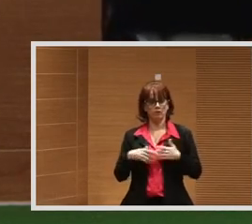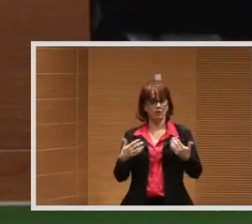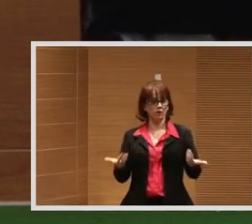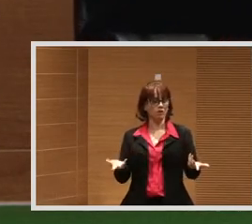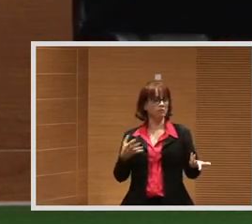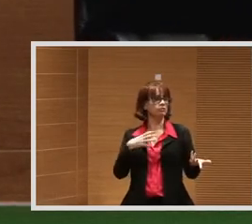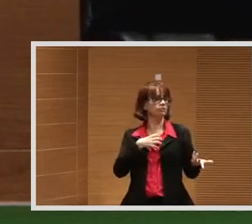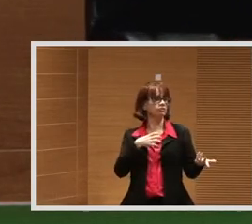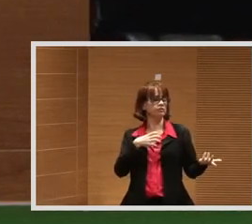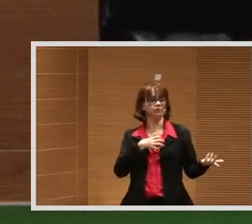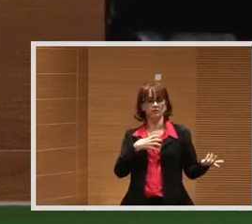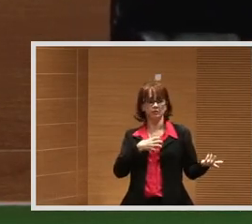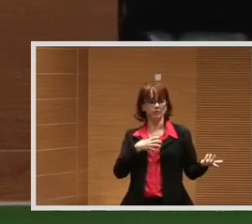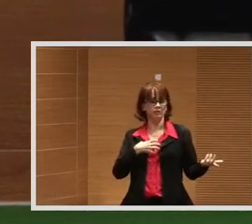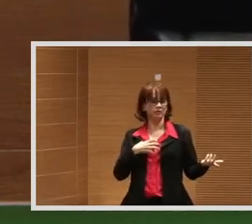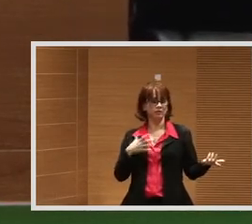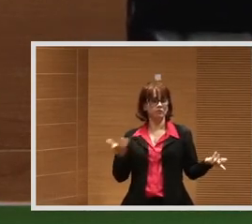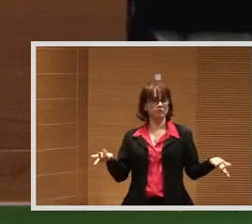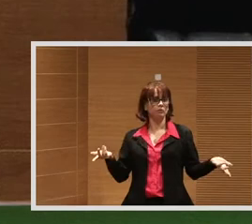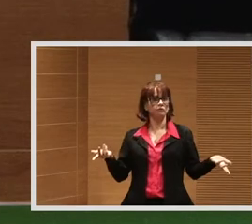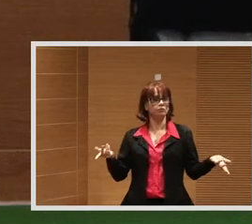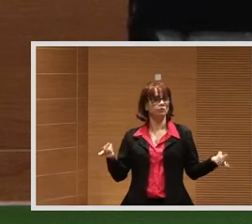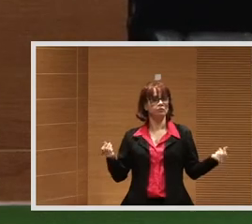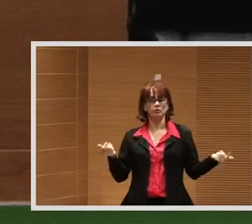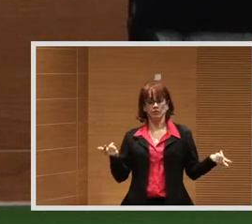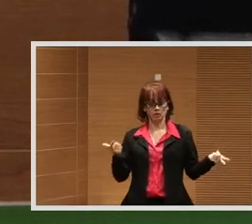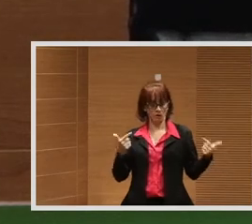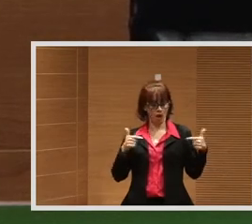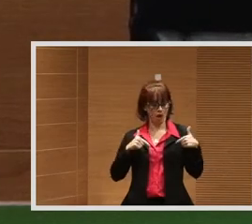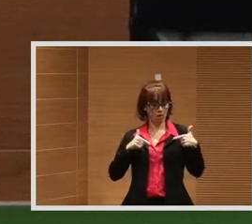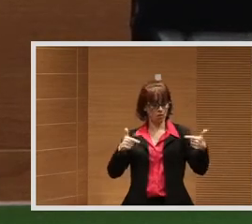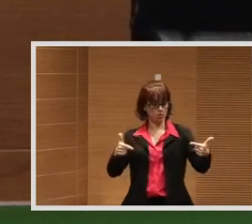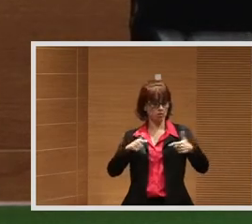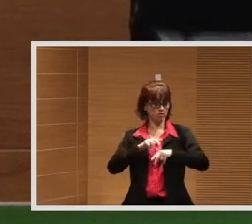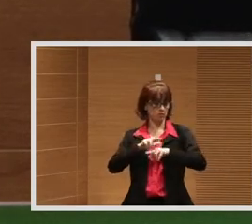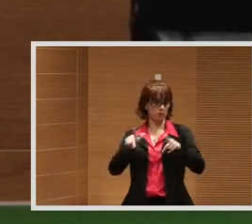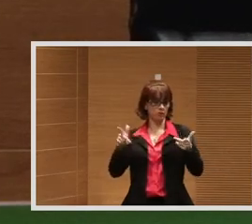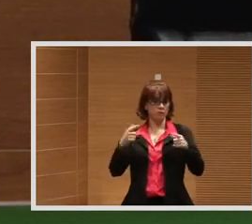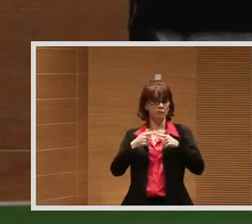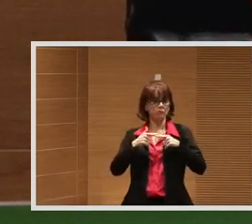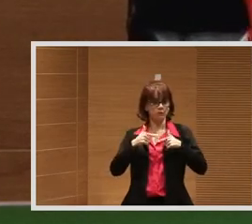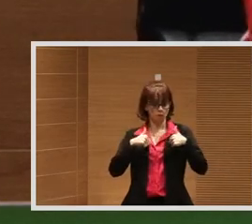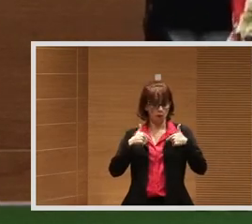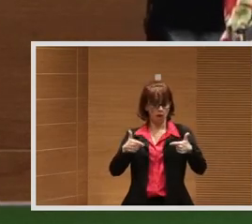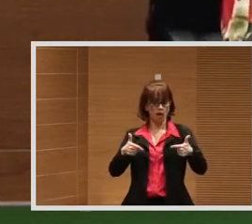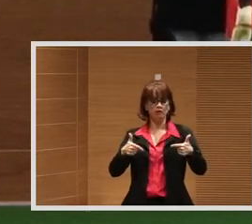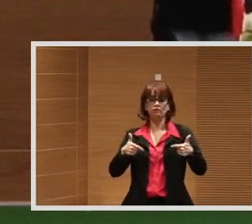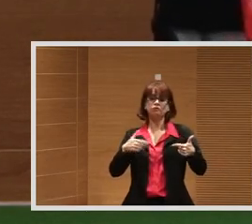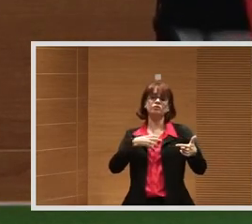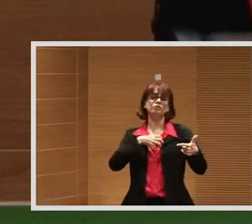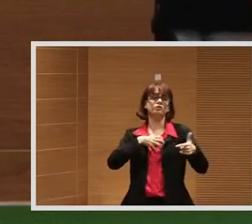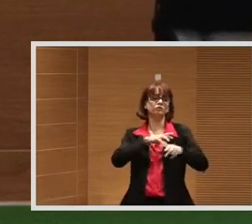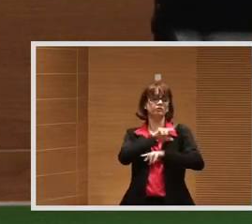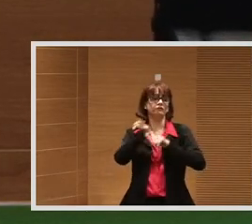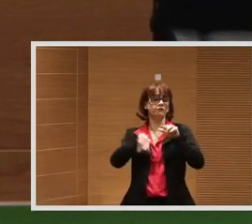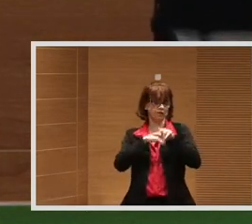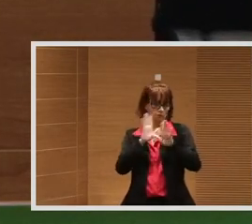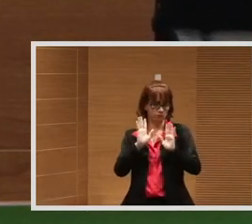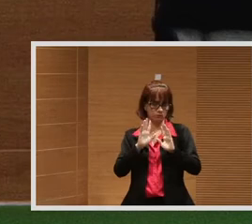descomportar e mais ainda modos de levar a vida. Eu não tenho um comportamento, eu tenho infinitos comportamentos, mas isso foi só um parênteses.